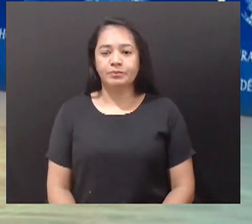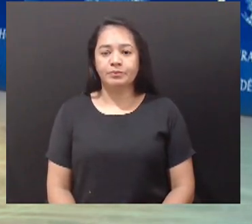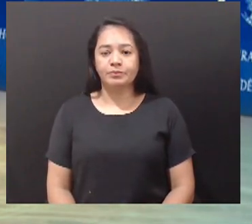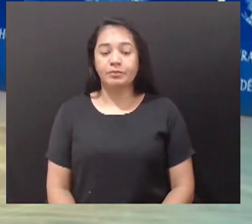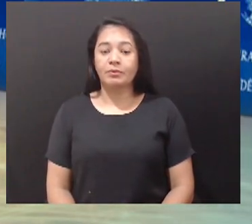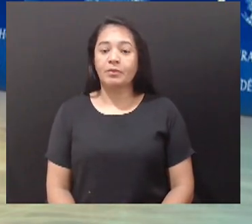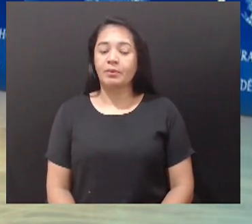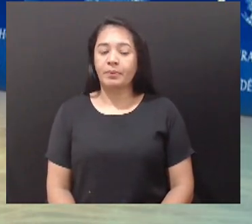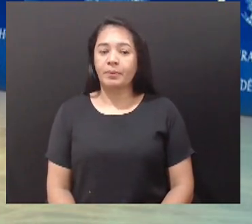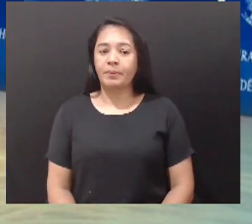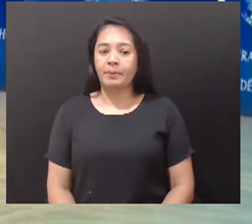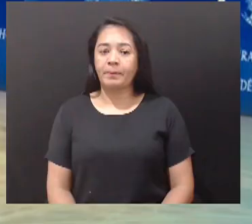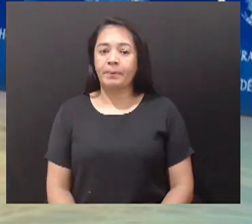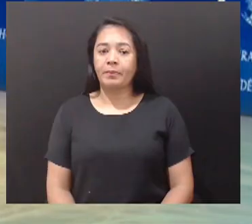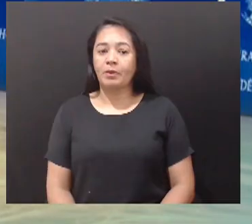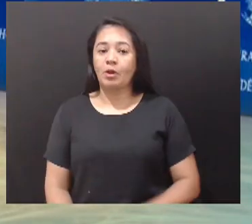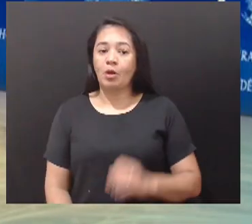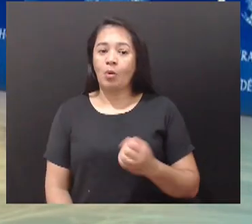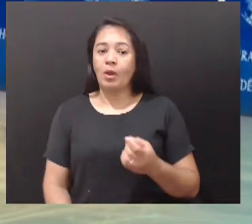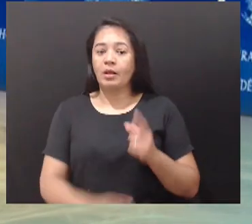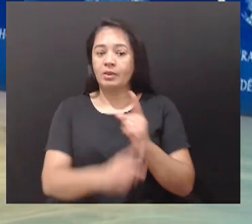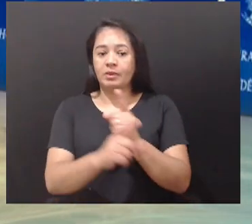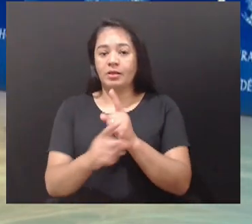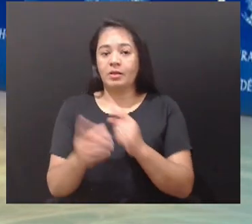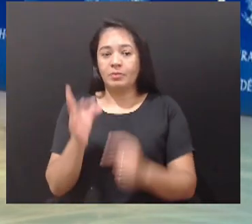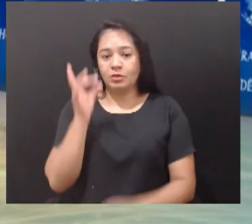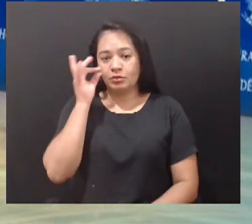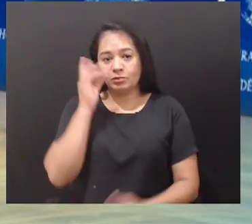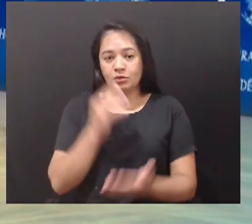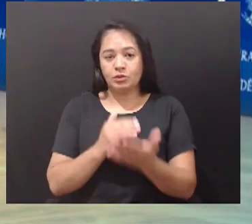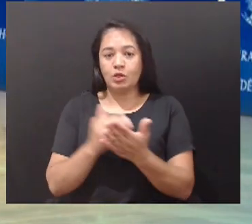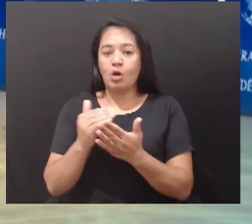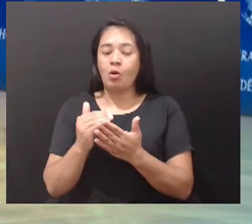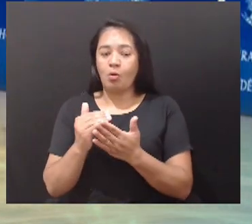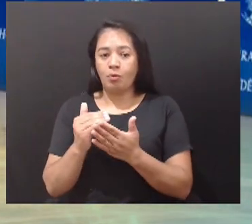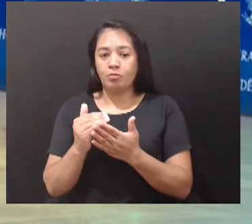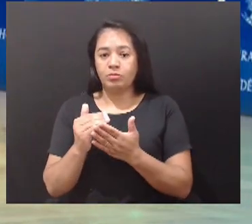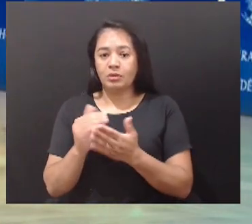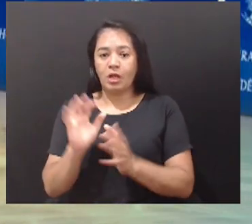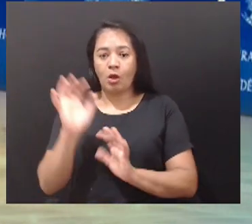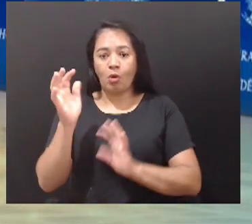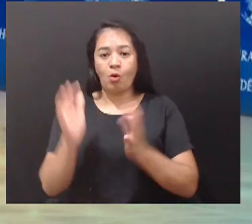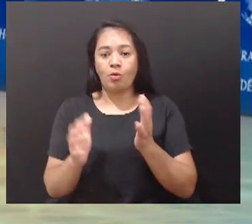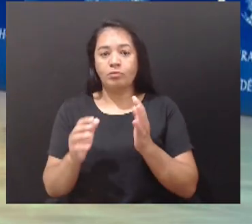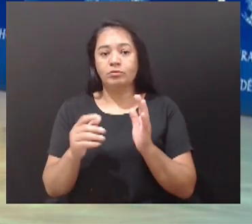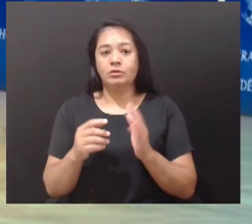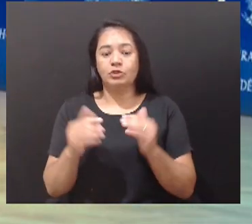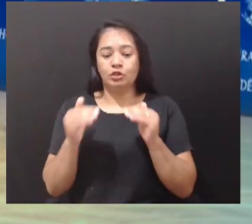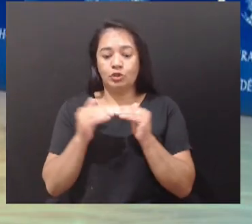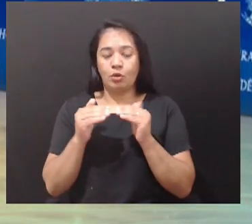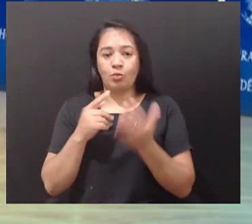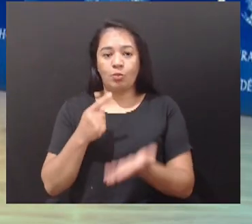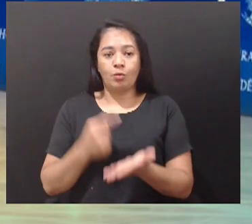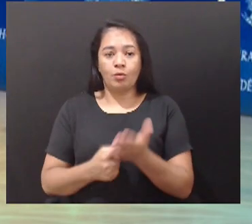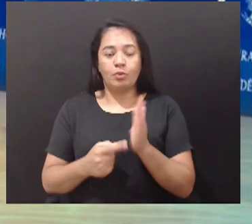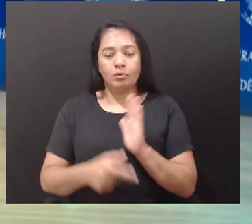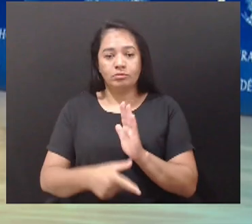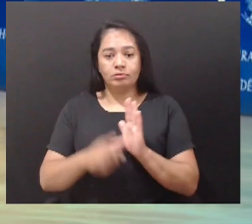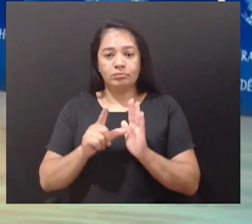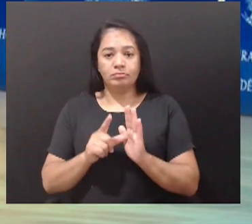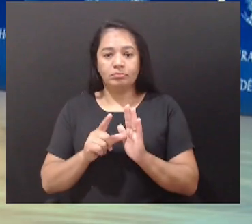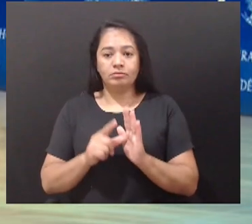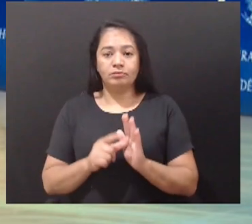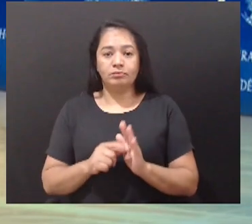cepat.campinas.sp.gov.br/vagas. O atendimento presencial do CEPAT é realizado mediante agendamento prévio no portal do